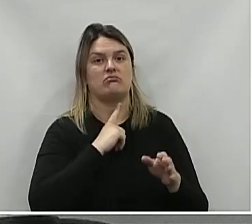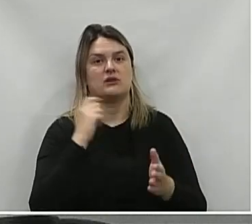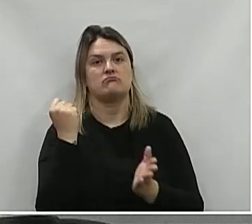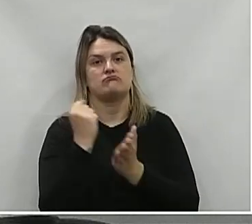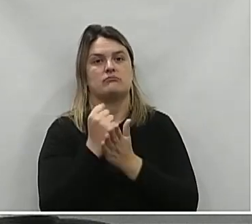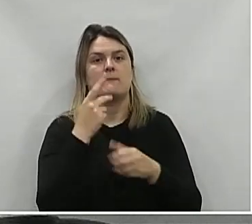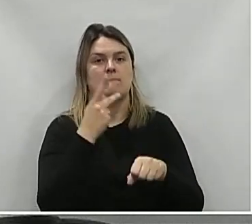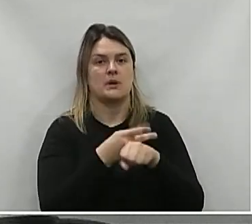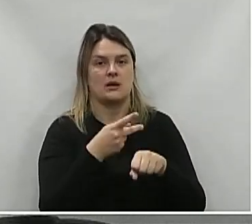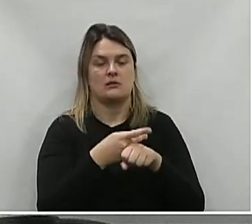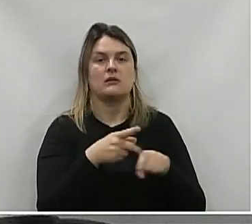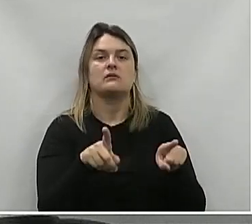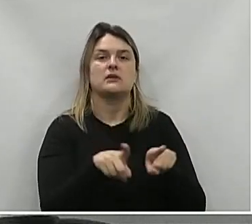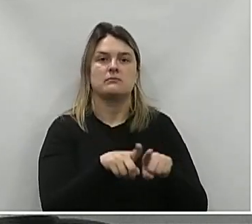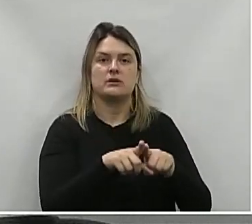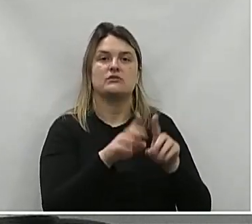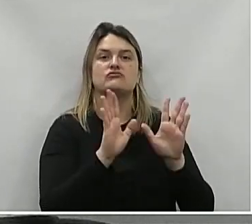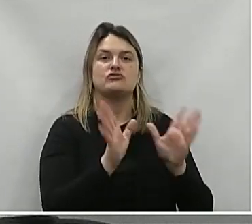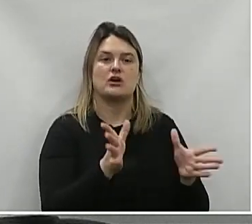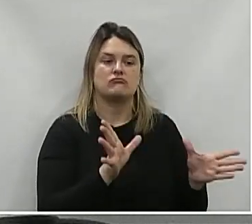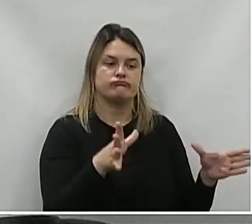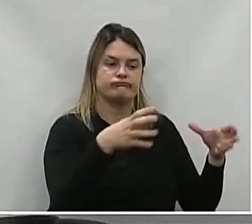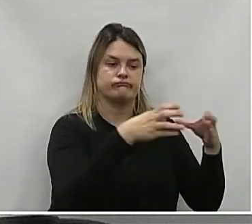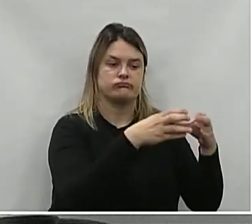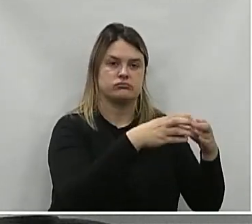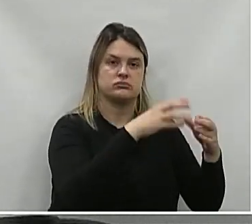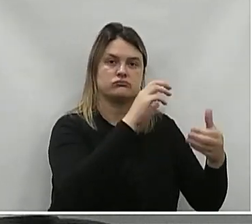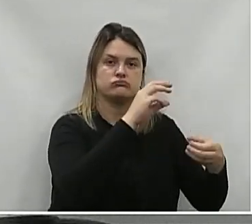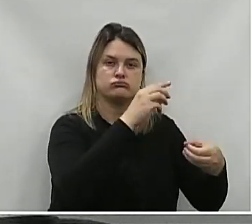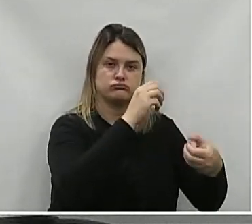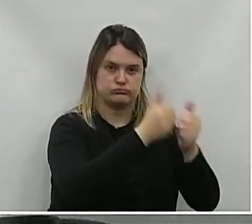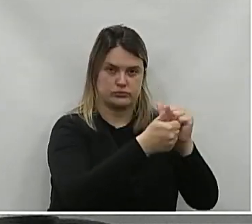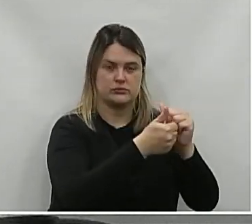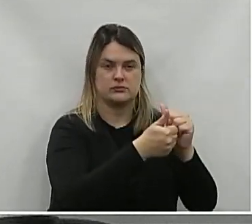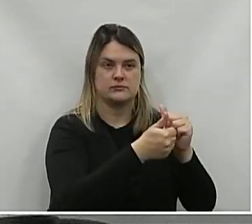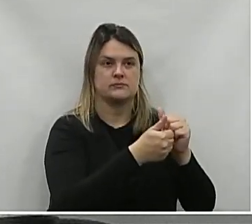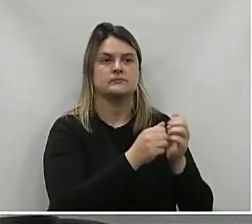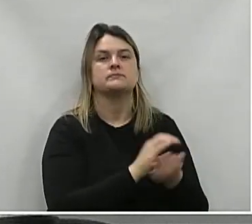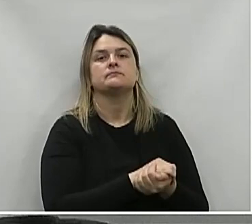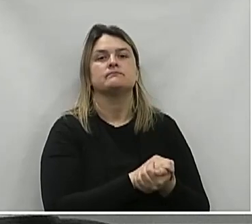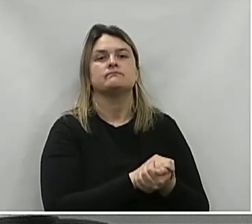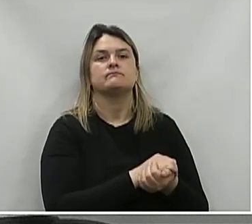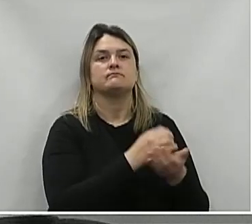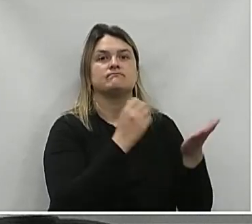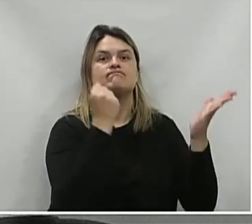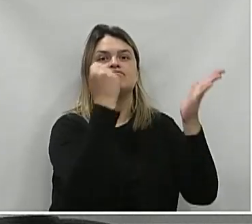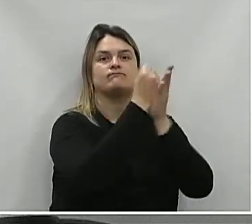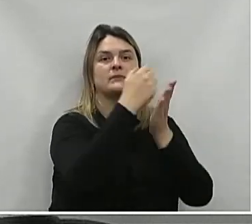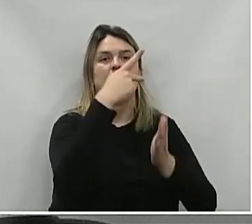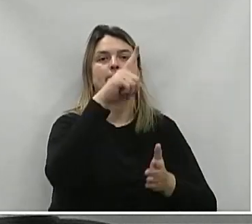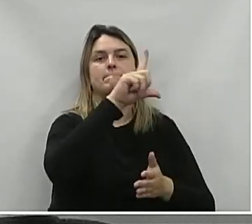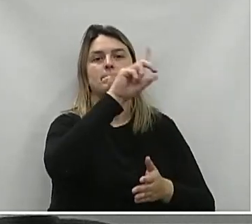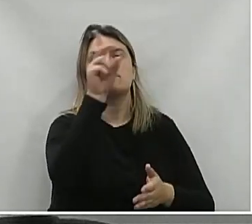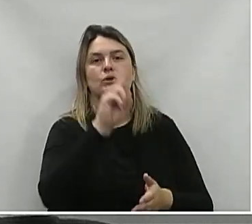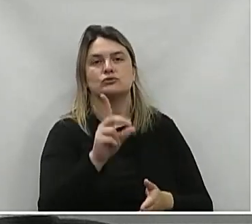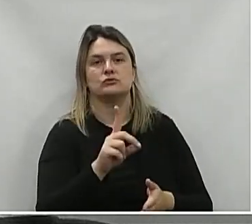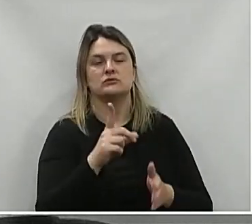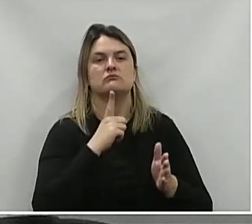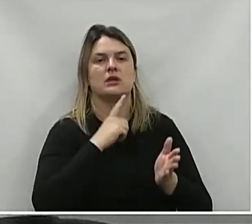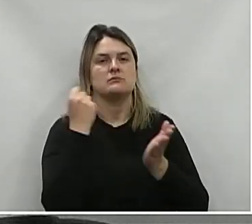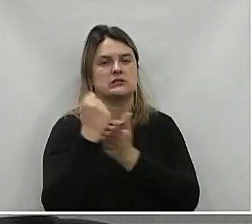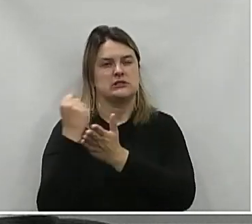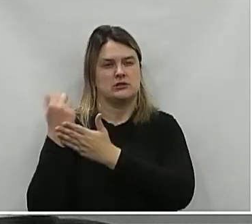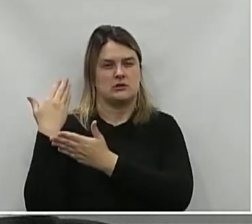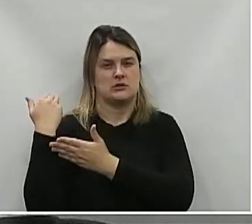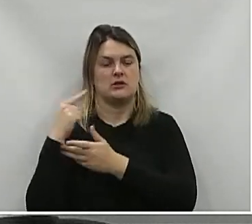prata e tem a formalização de Conselho Municipal de Esportes. E o selo plus, todos aqueles anteriores